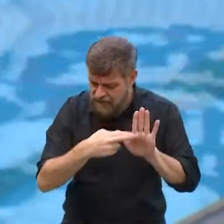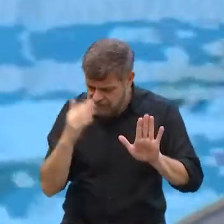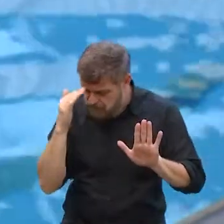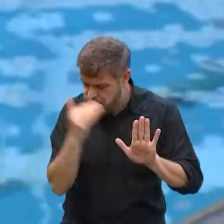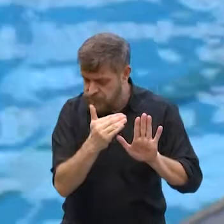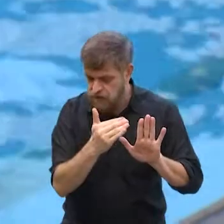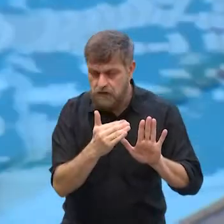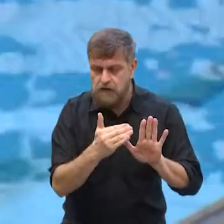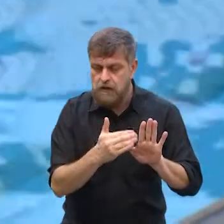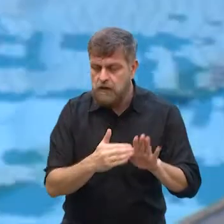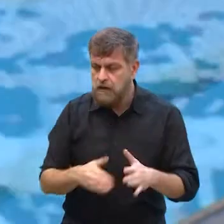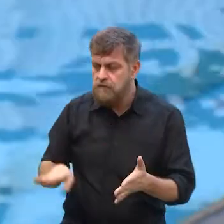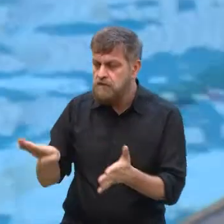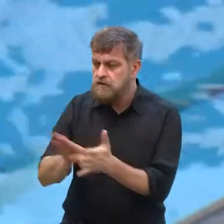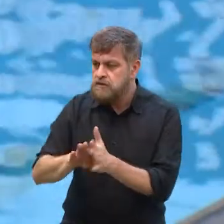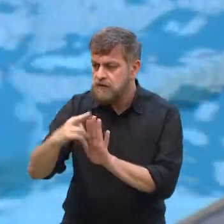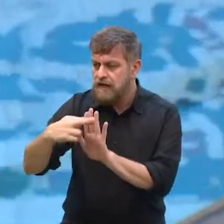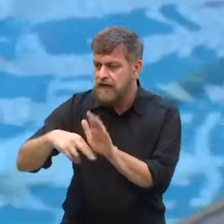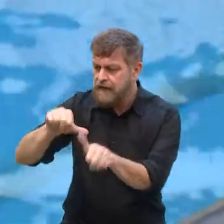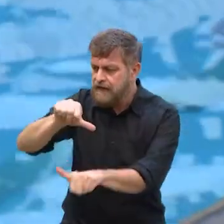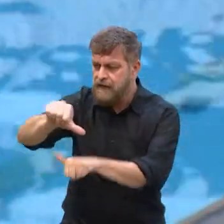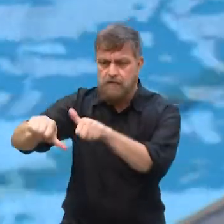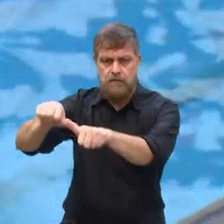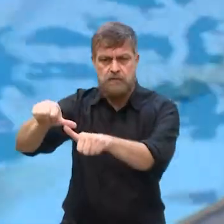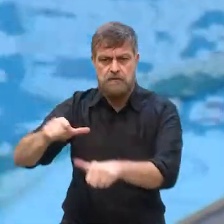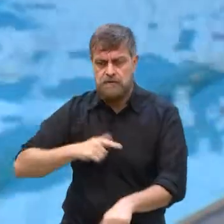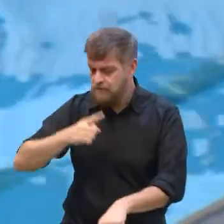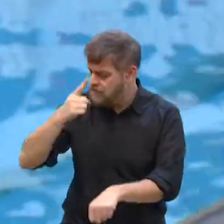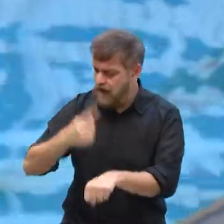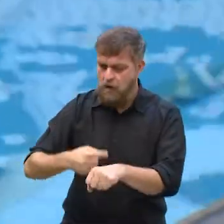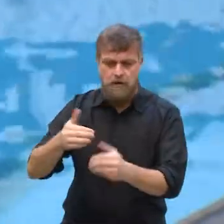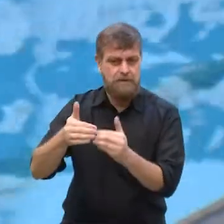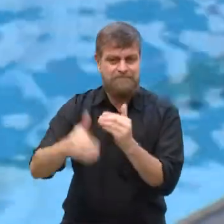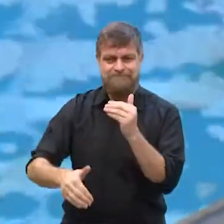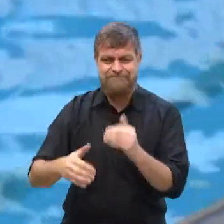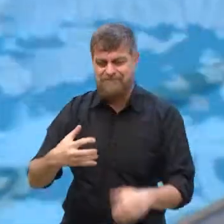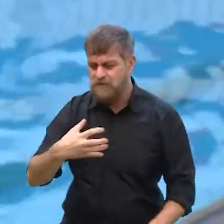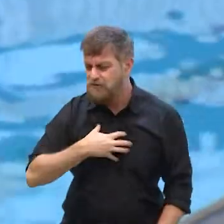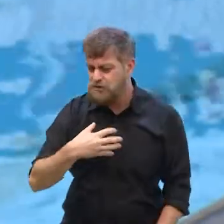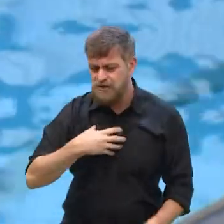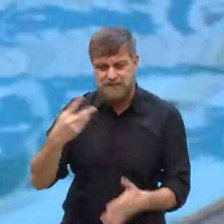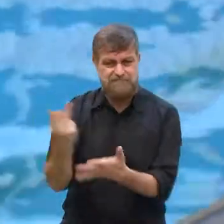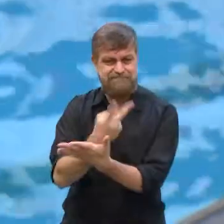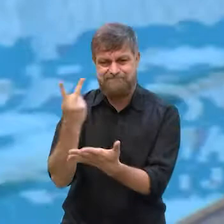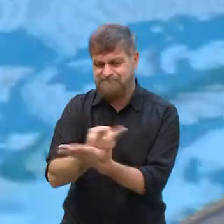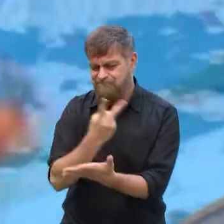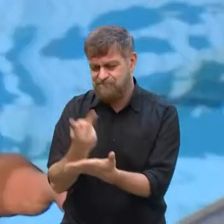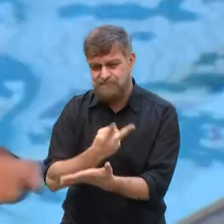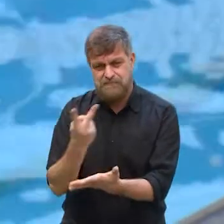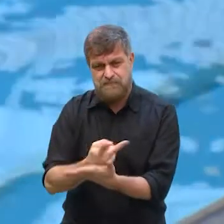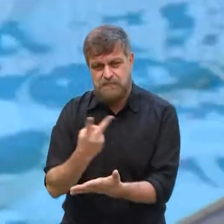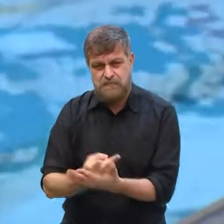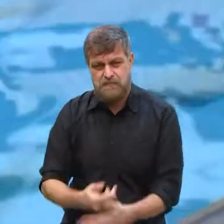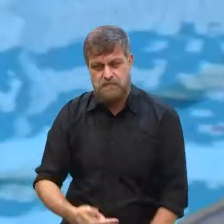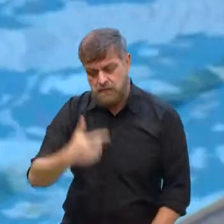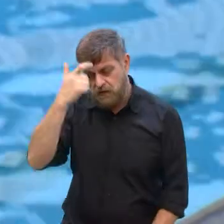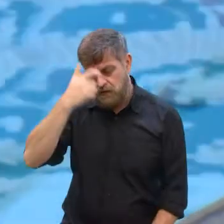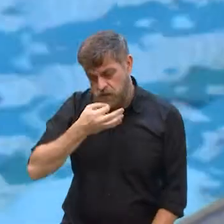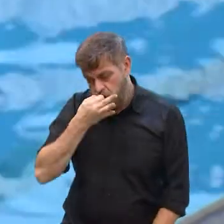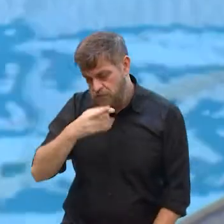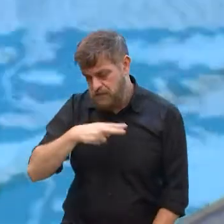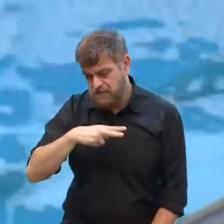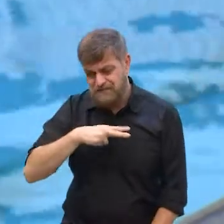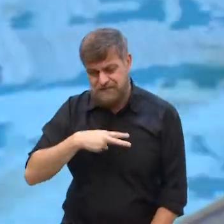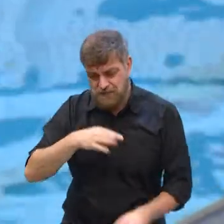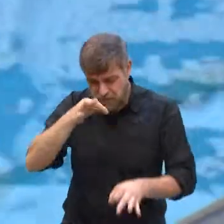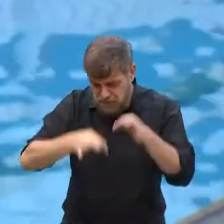já visando a próxima Paralimpíada, não foi o momento correto, não foi da maneira correta e, como eu falei, não foi de uma